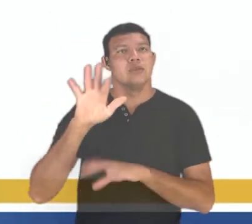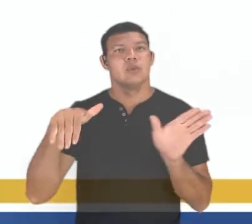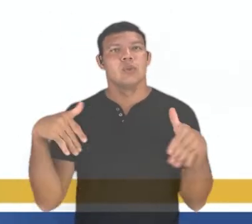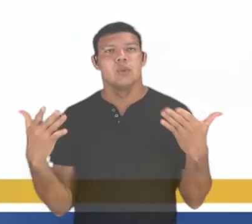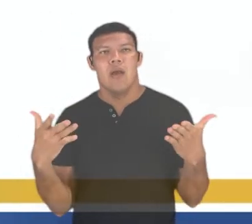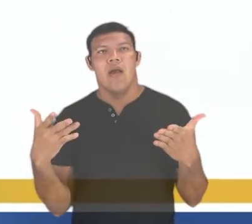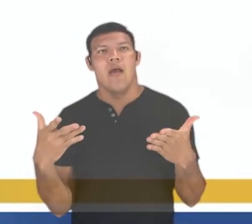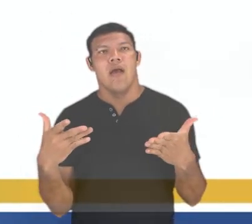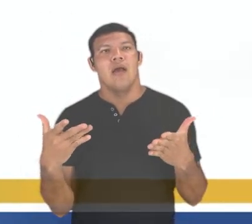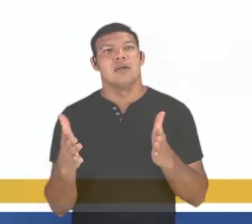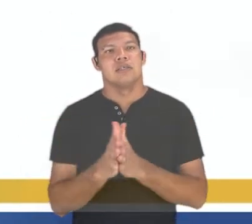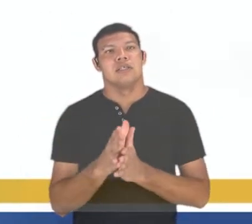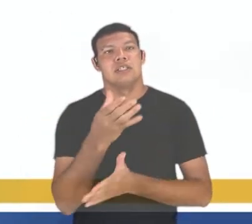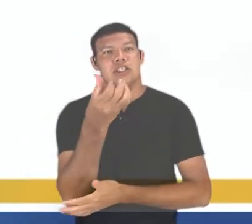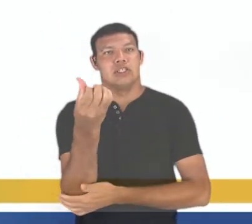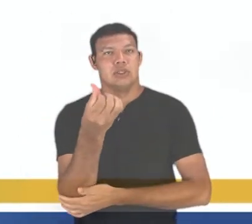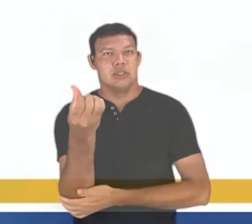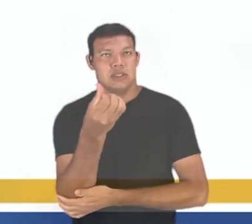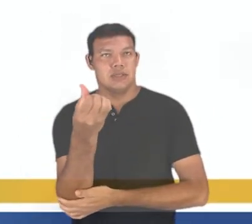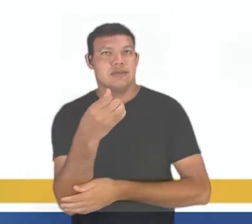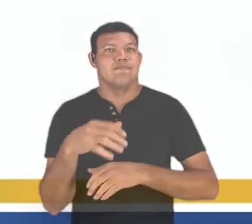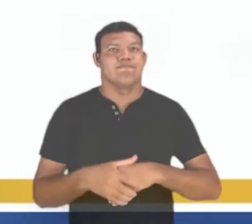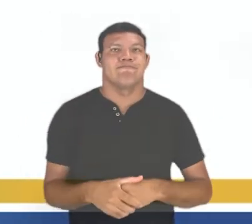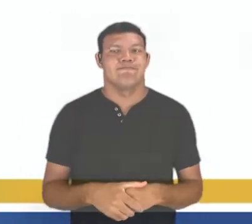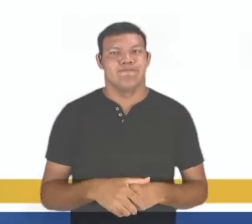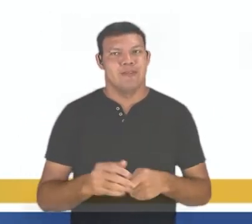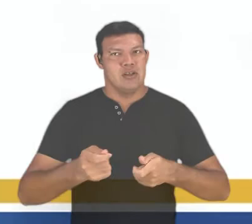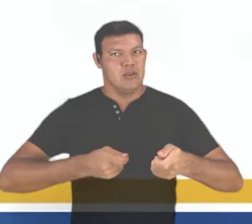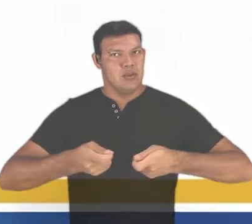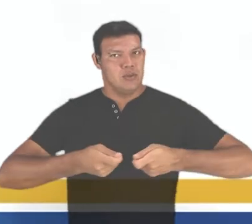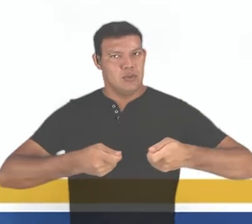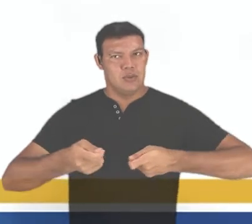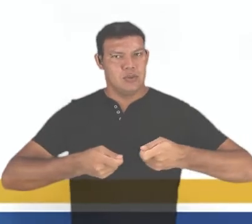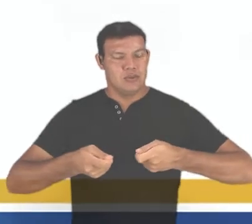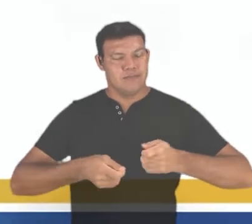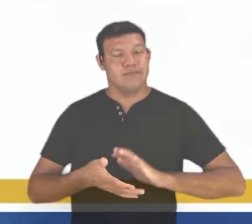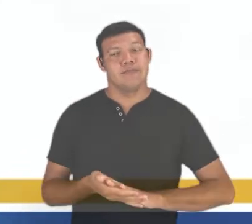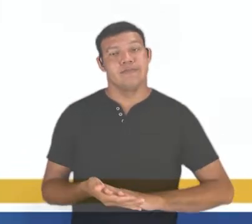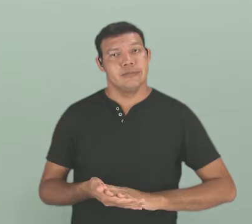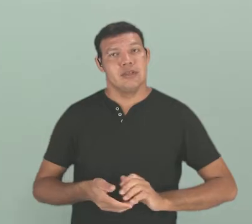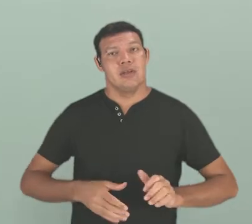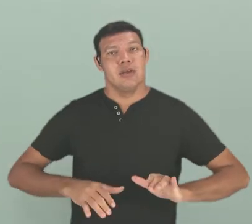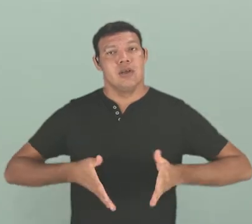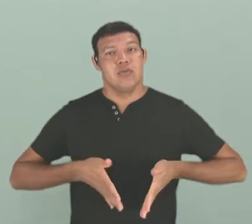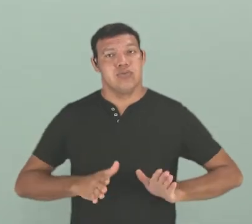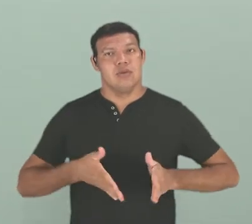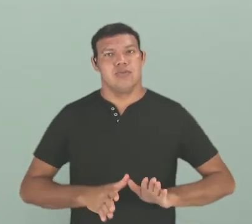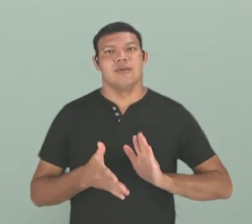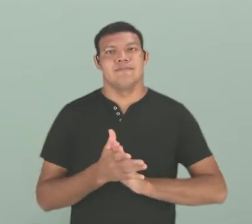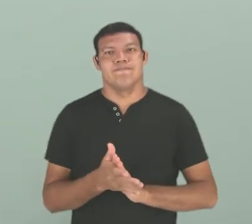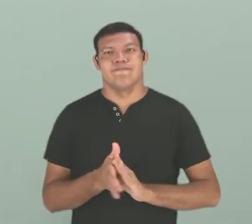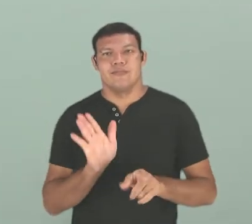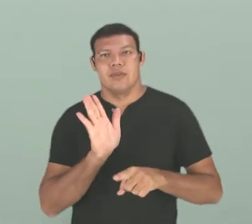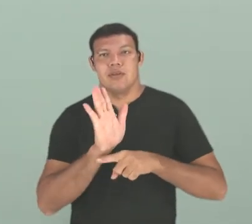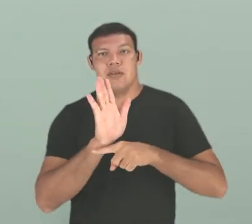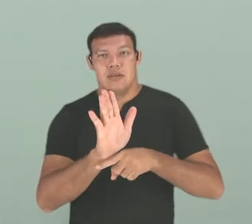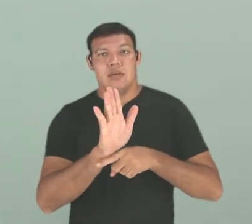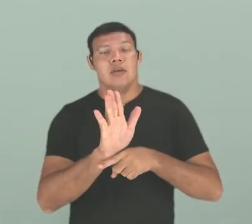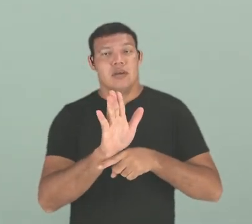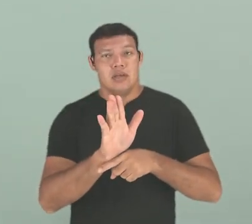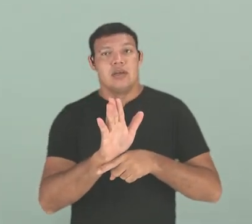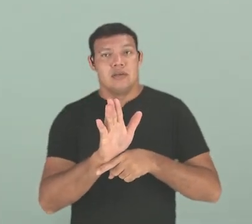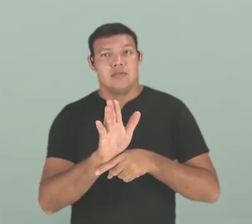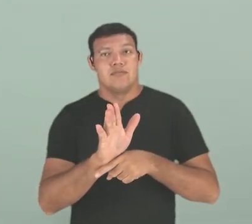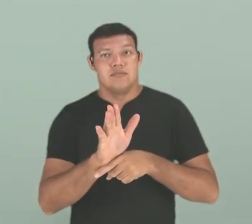tem controle de natalidade e nunca teve. E com Bolsa Família, então, aí que os meninos estão nascendo mesmo, né? Então, não há essa